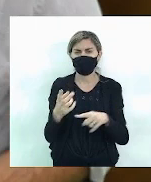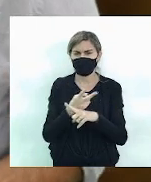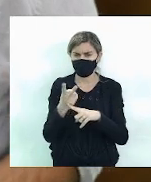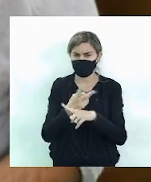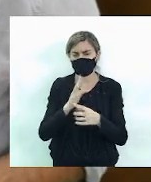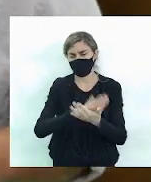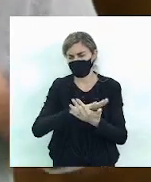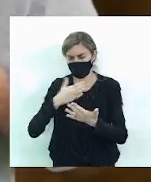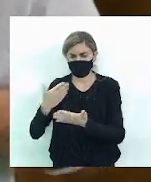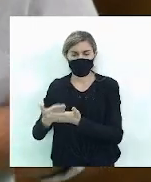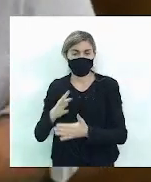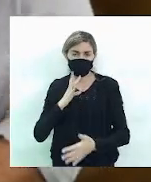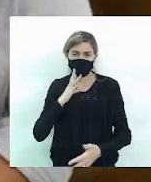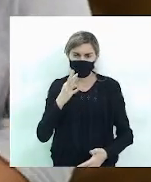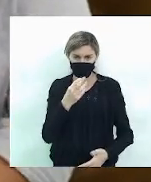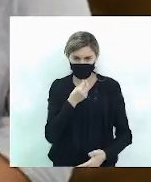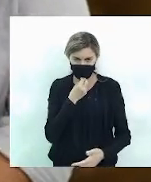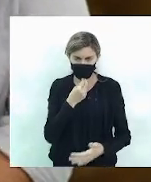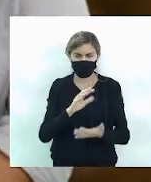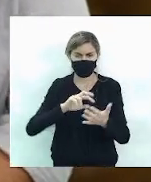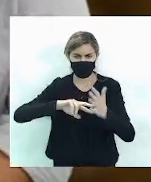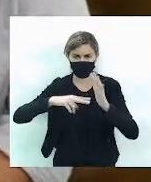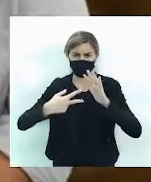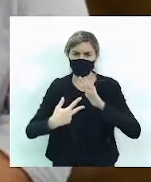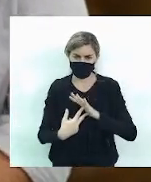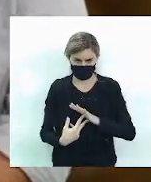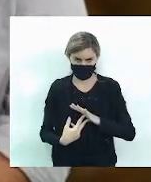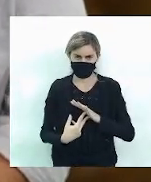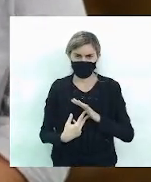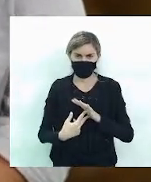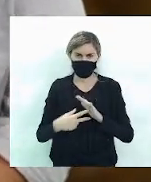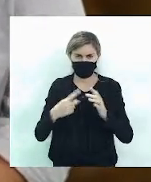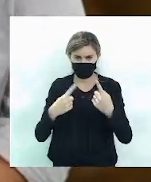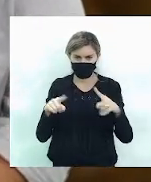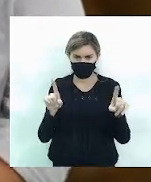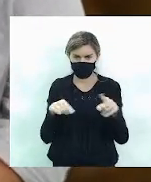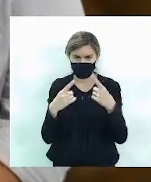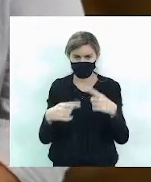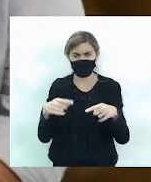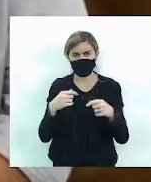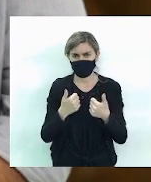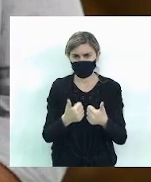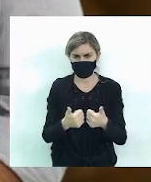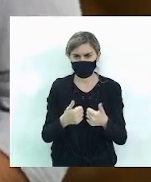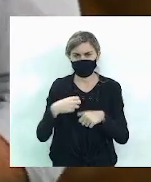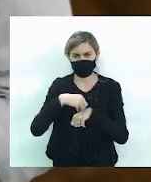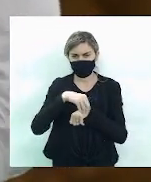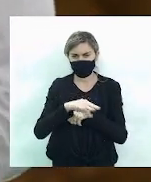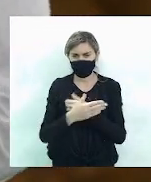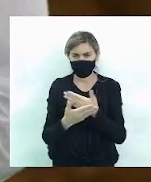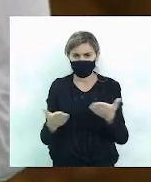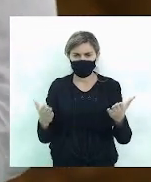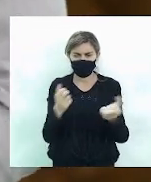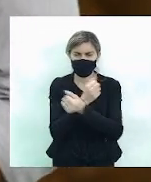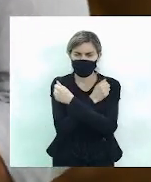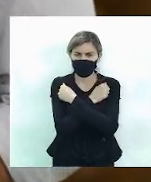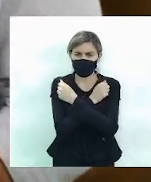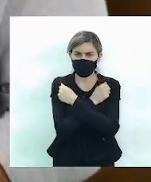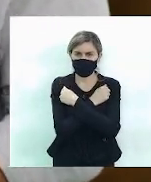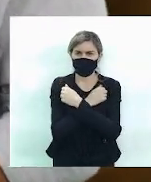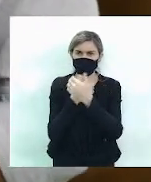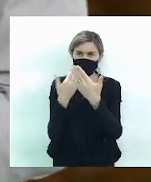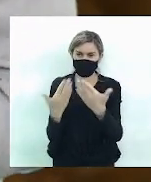procura interpretar e conhecer o sentido dessa música de Petrúcio Amorim. Deixar aqui um grande abraço,